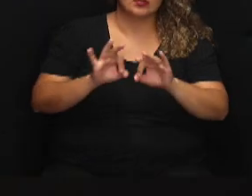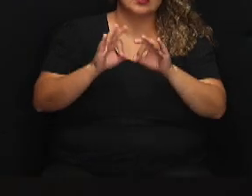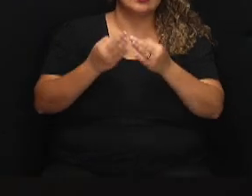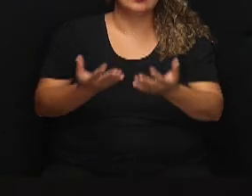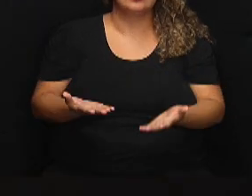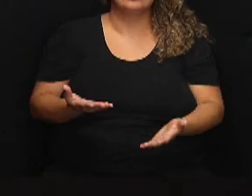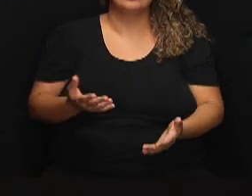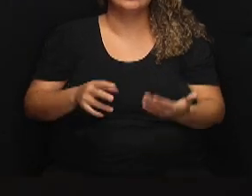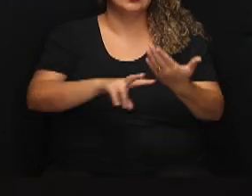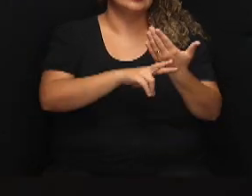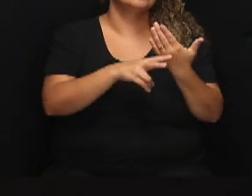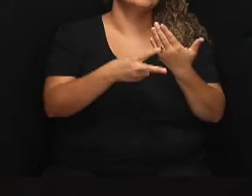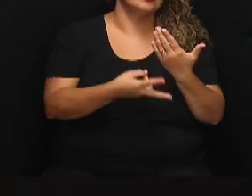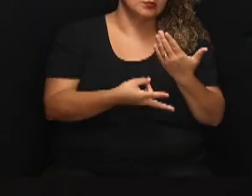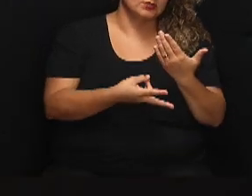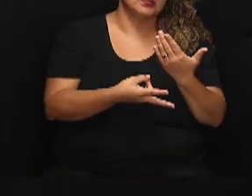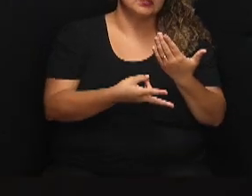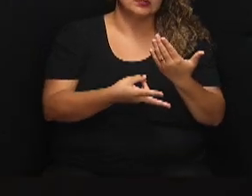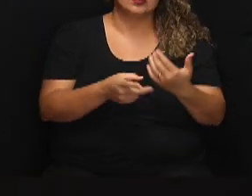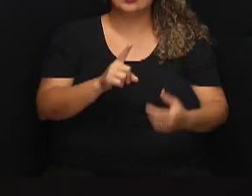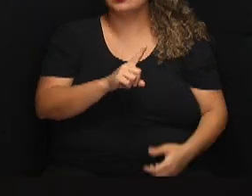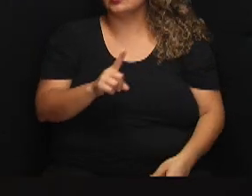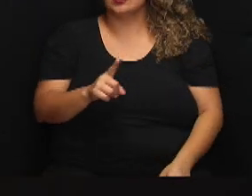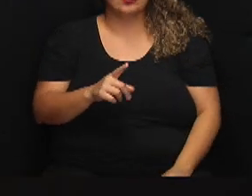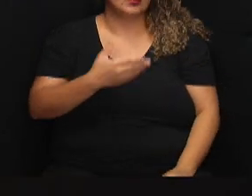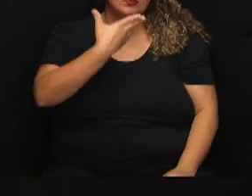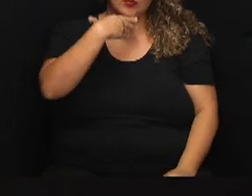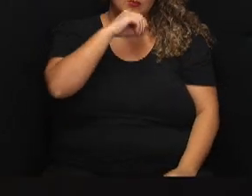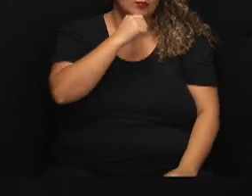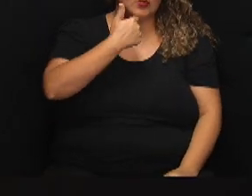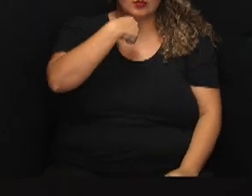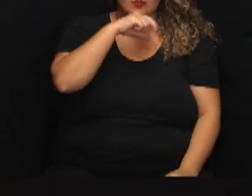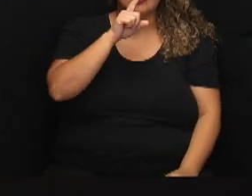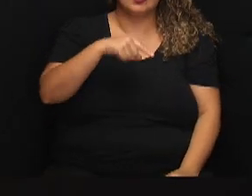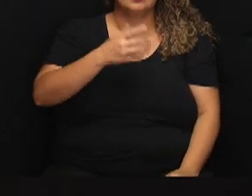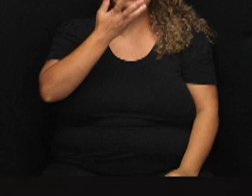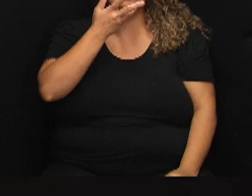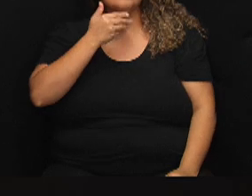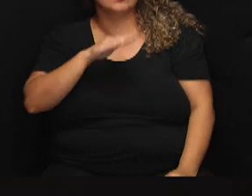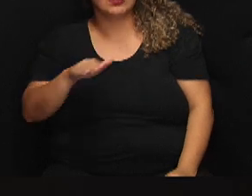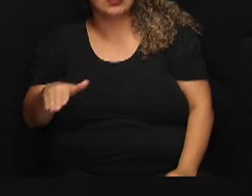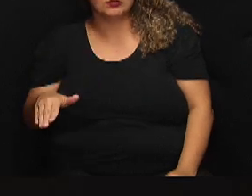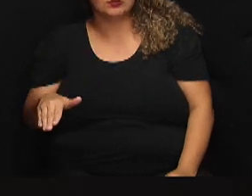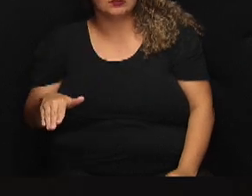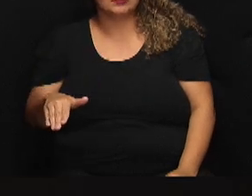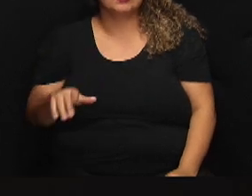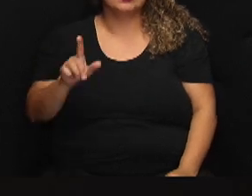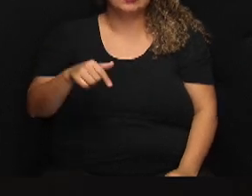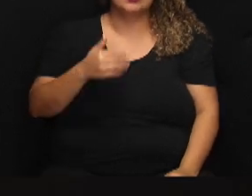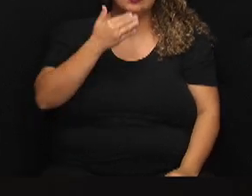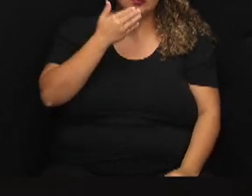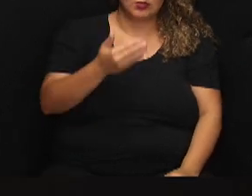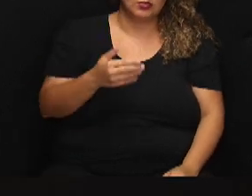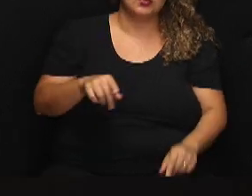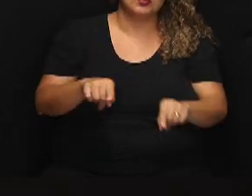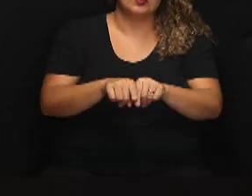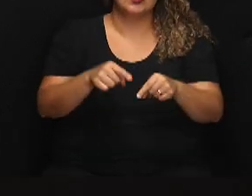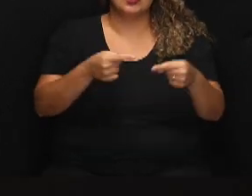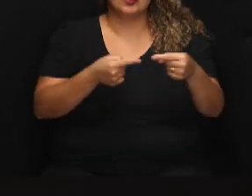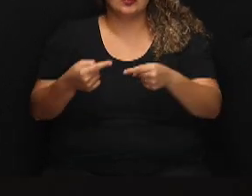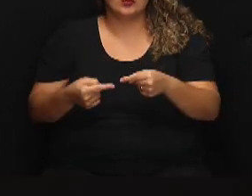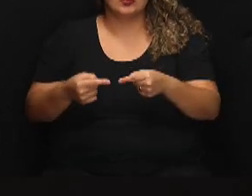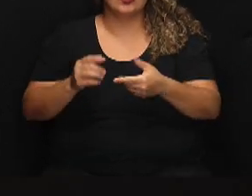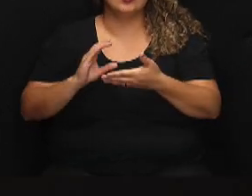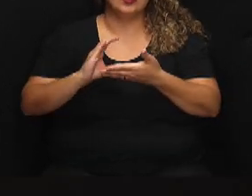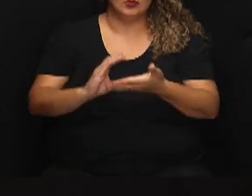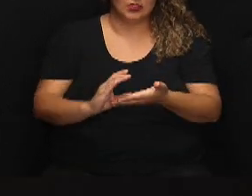as consequências, elas não são para os pais, são para as crianças. Então, é uma das demandas, inclusive, que a gente discutiu com o Conselho,